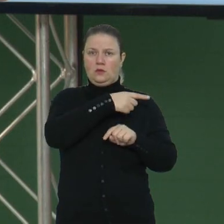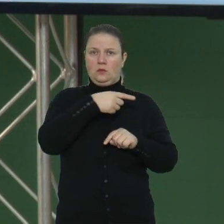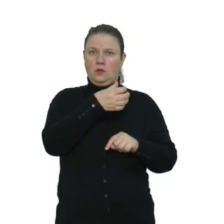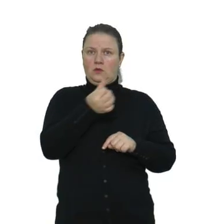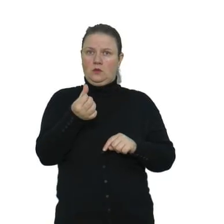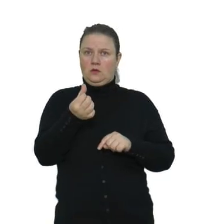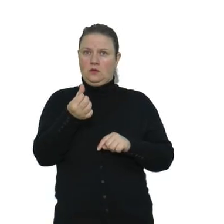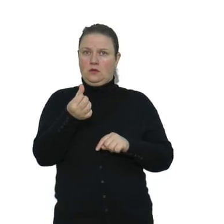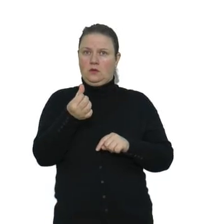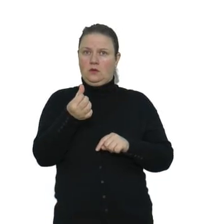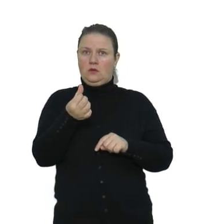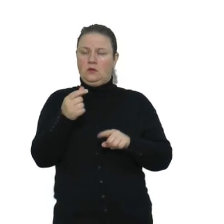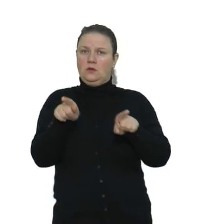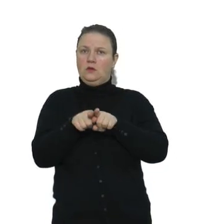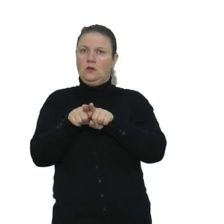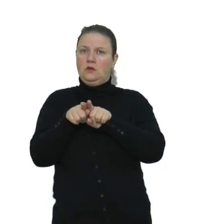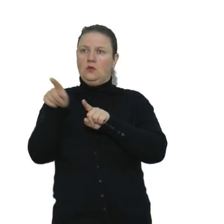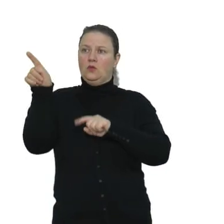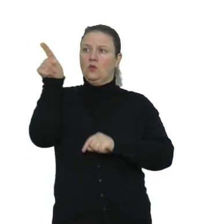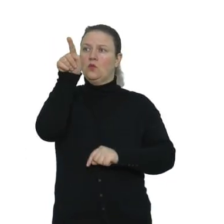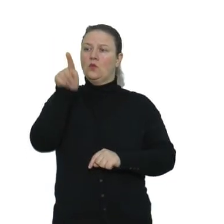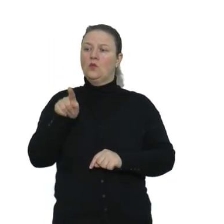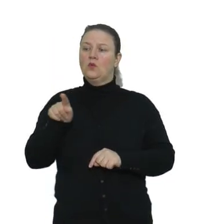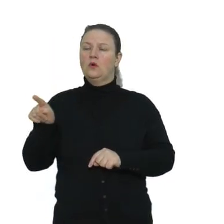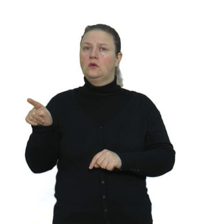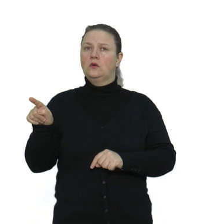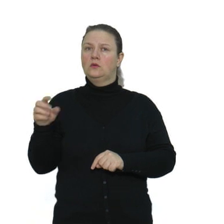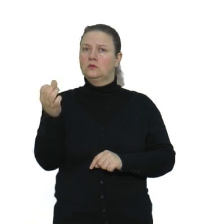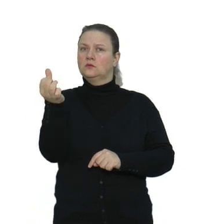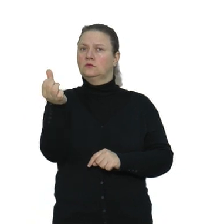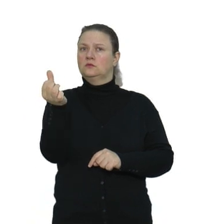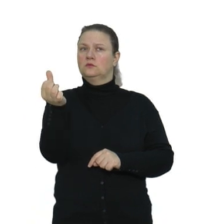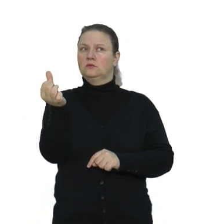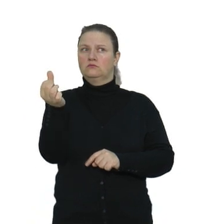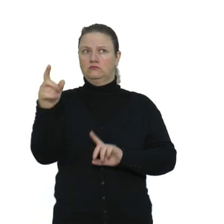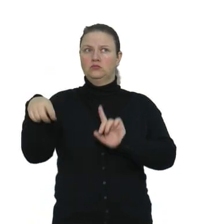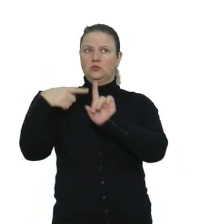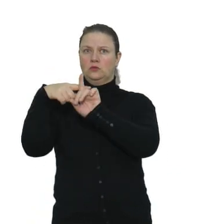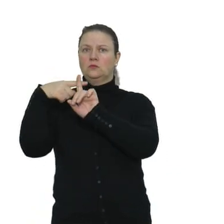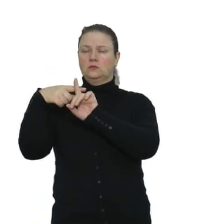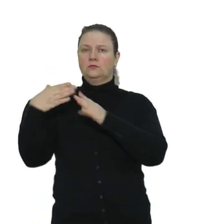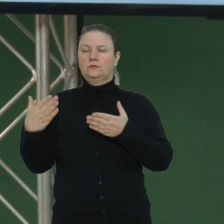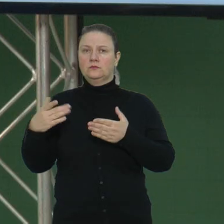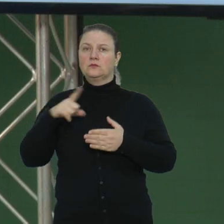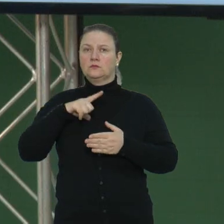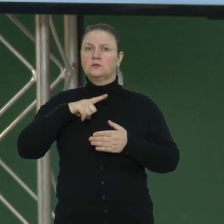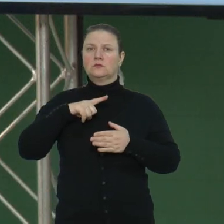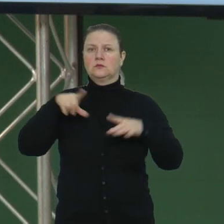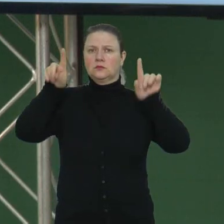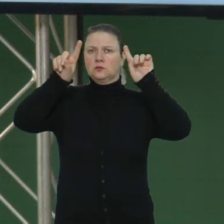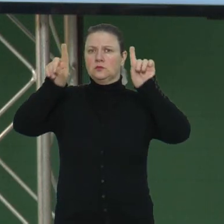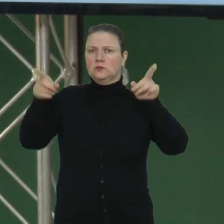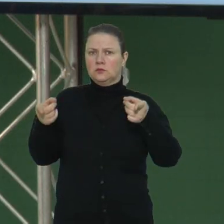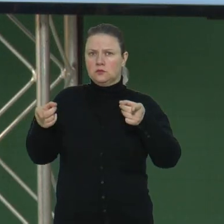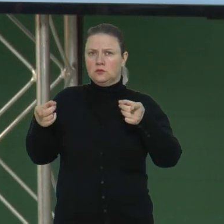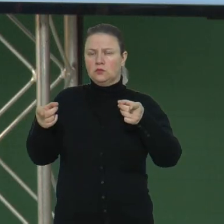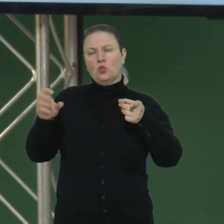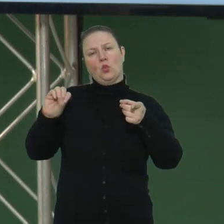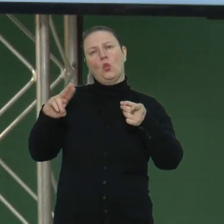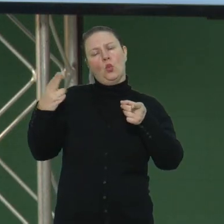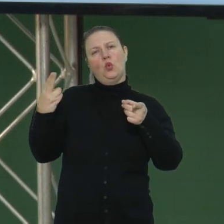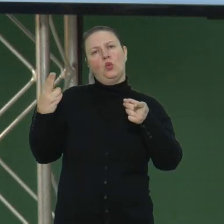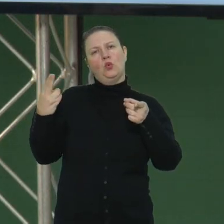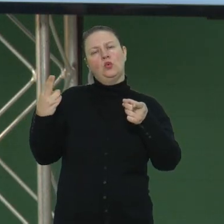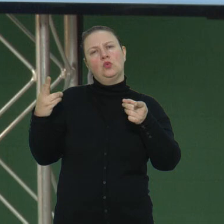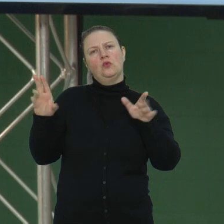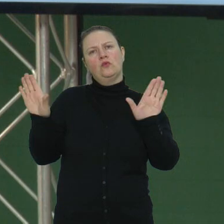e aberto nos 6. Algumas representações também trazem com parênteses, né? Ou parênteses fechado ou parênteses aberto.